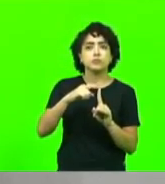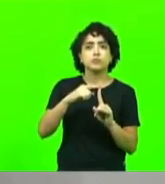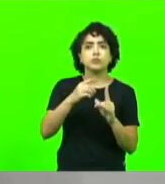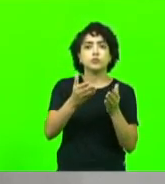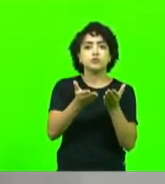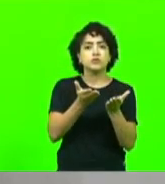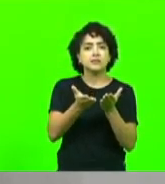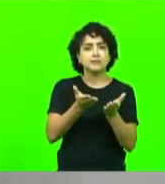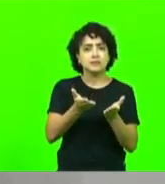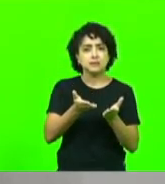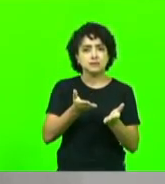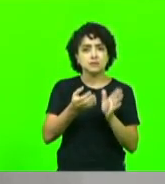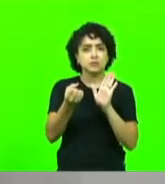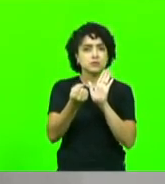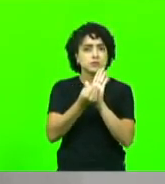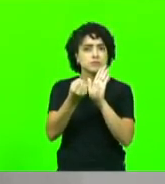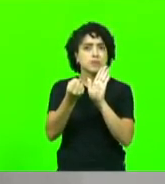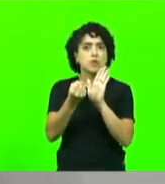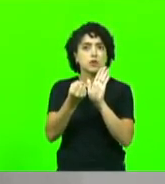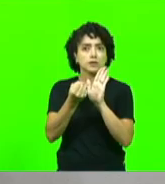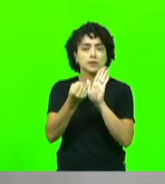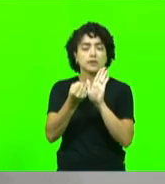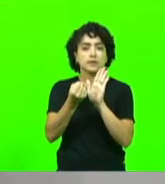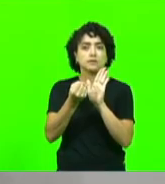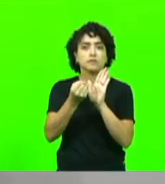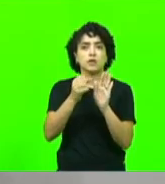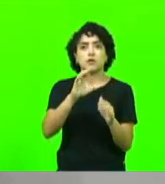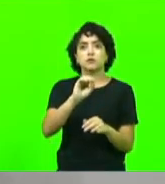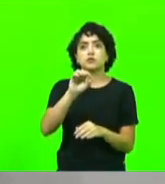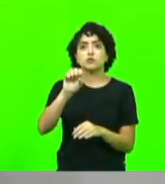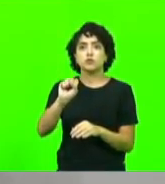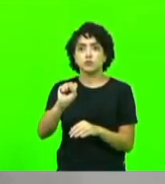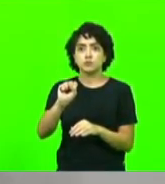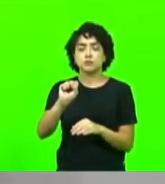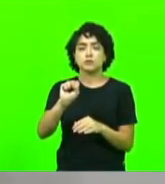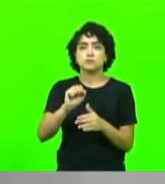simbólica de ordem de serviço, de 70